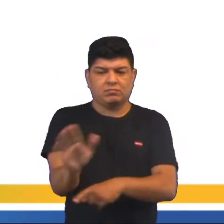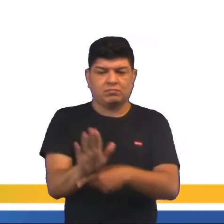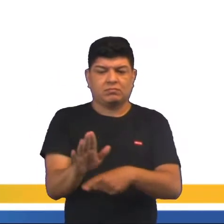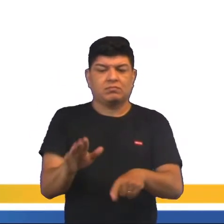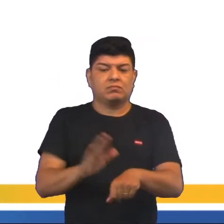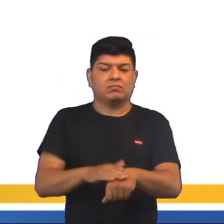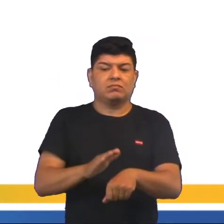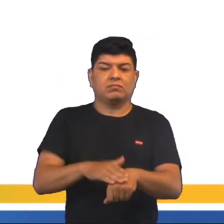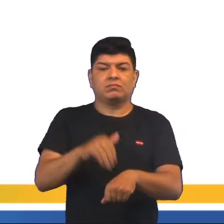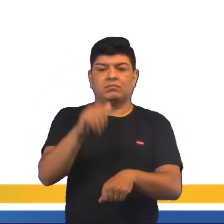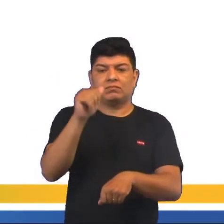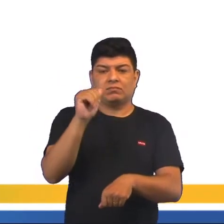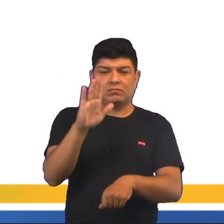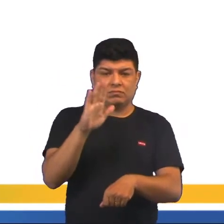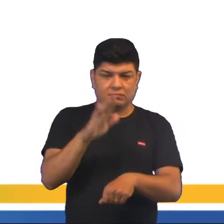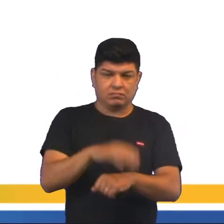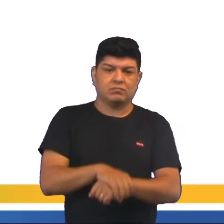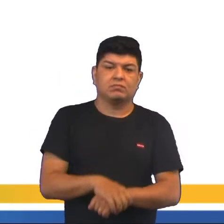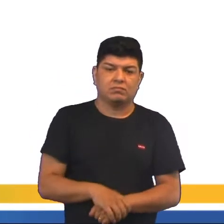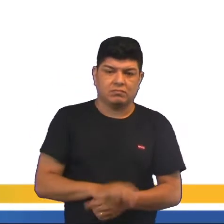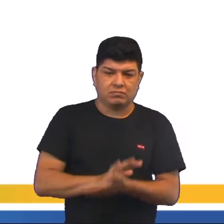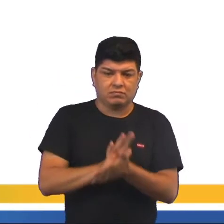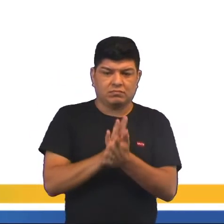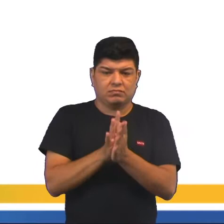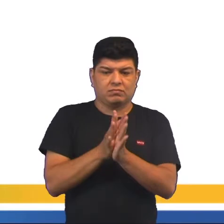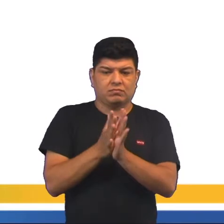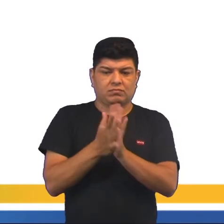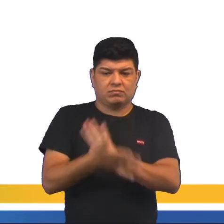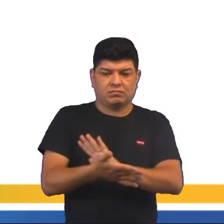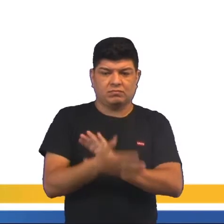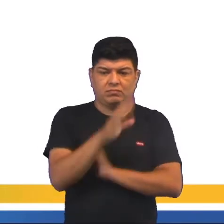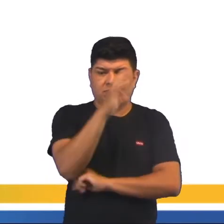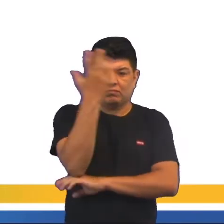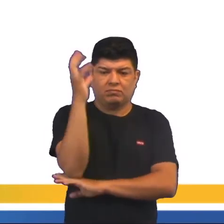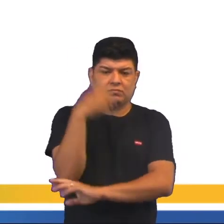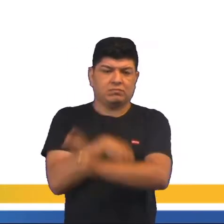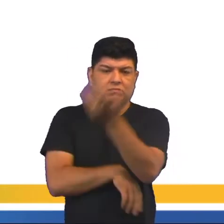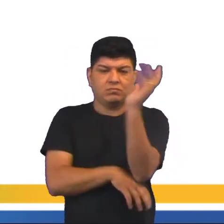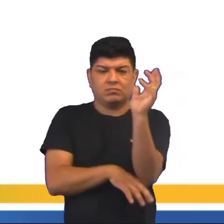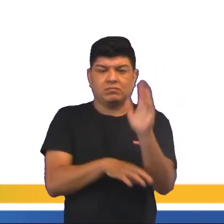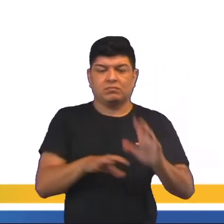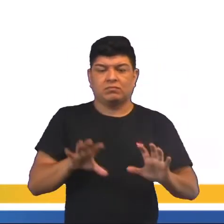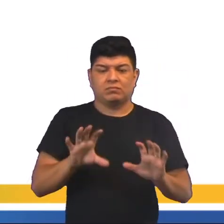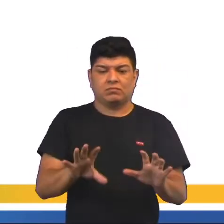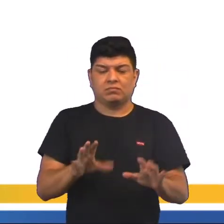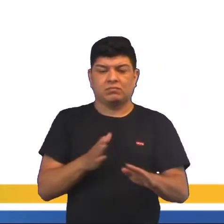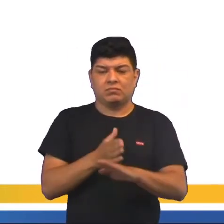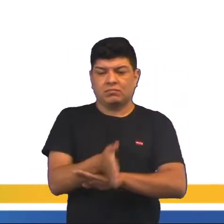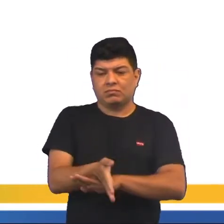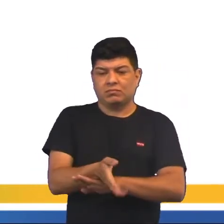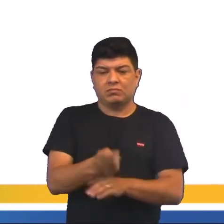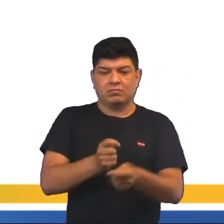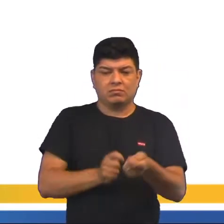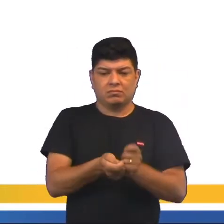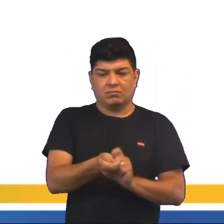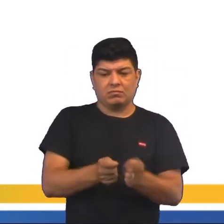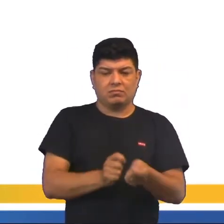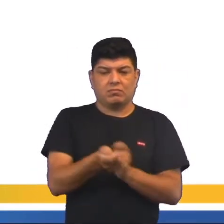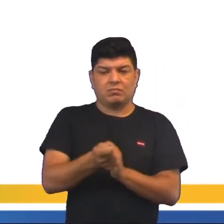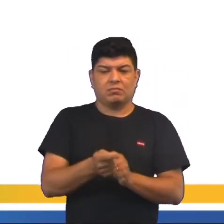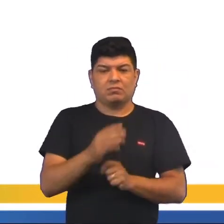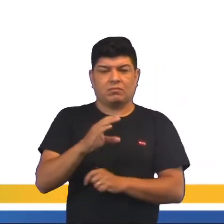contribuído cada vez mais para essa degradação ambiental. E aí entramos no domínio